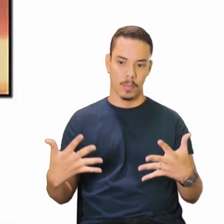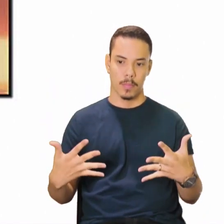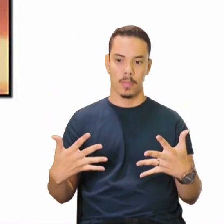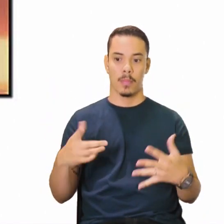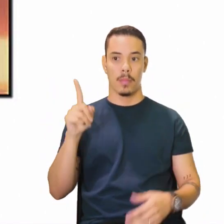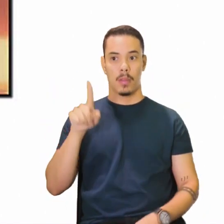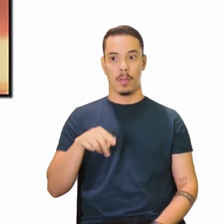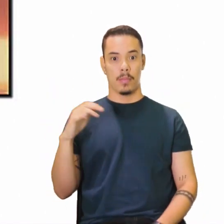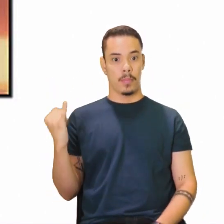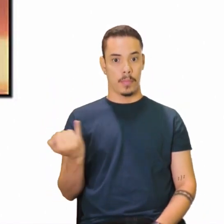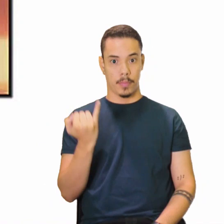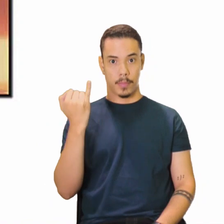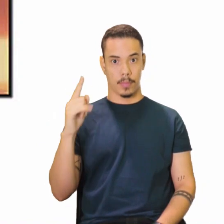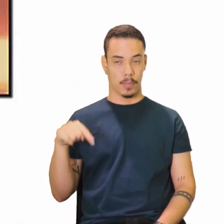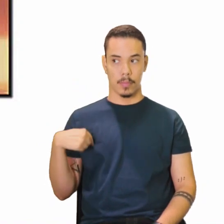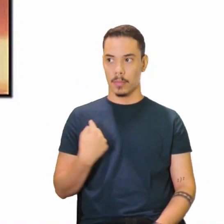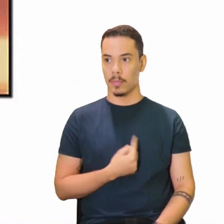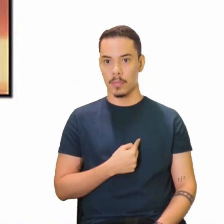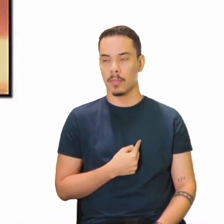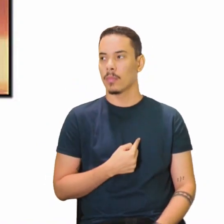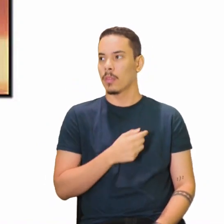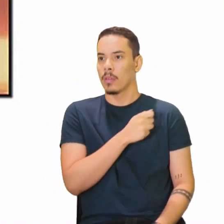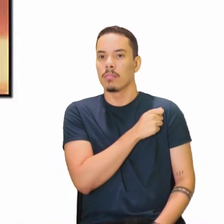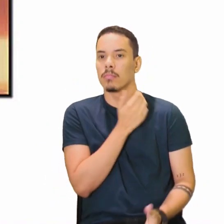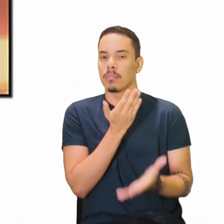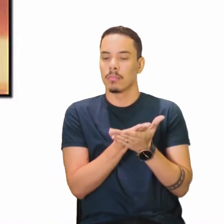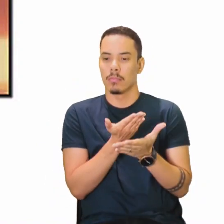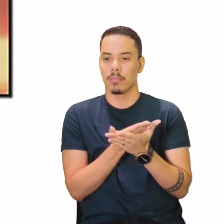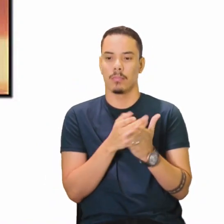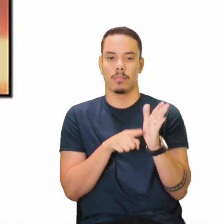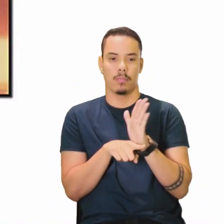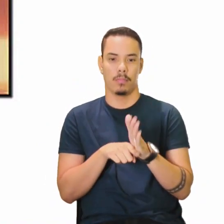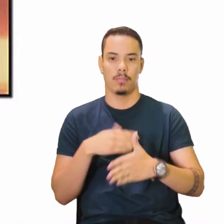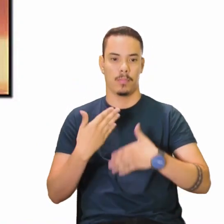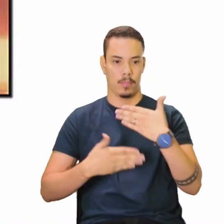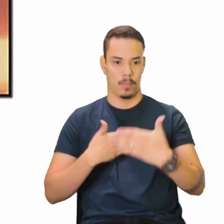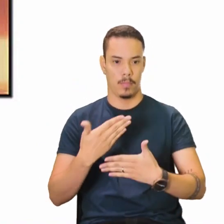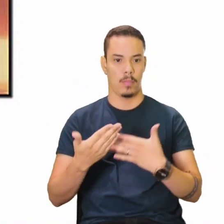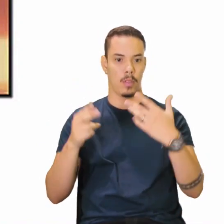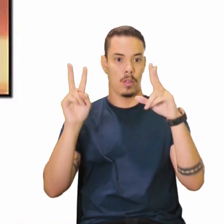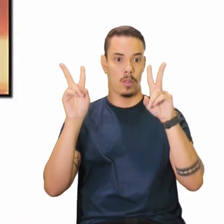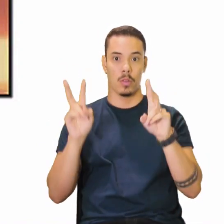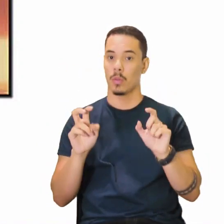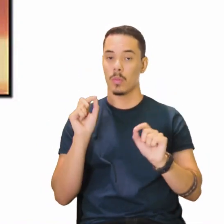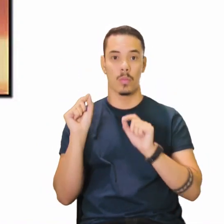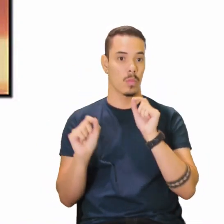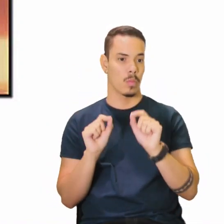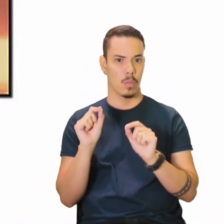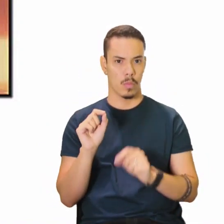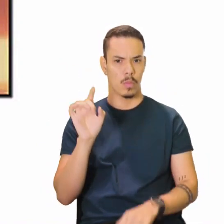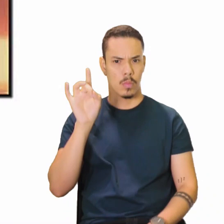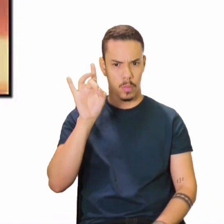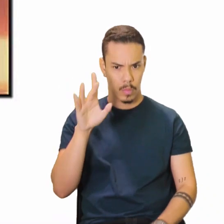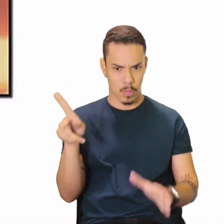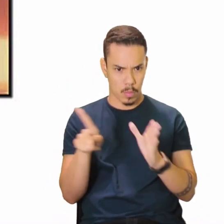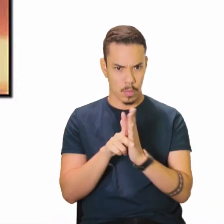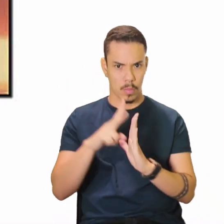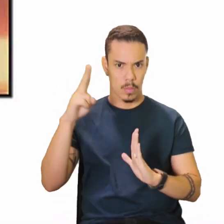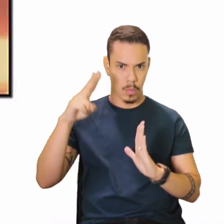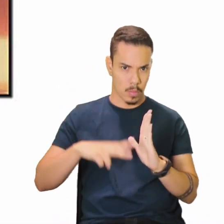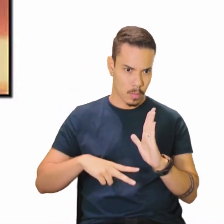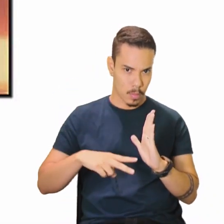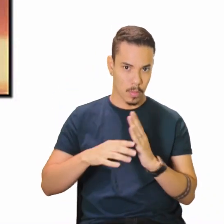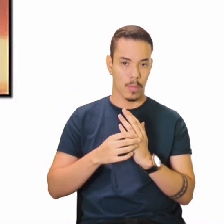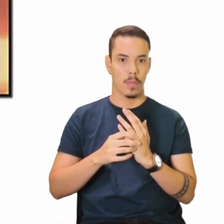é importante para nosso estudante em relação a quê? Somente para a